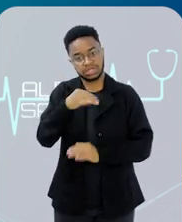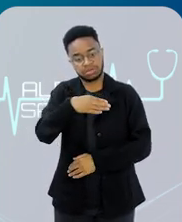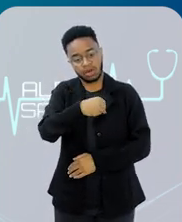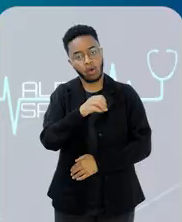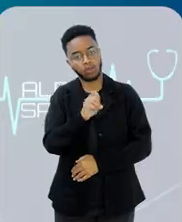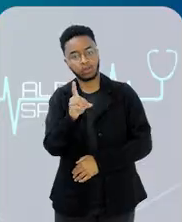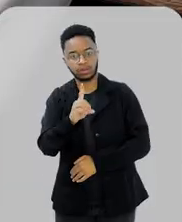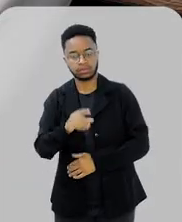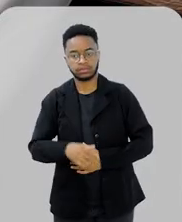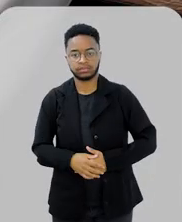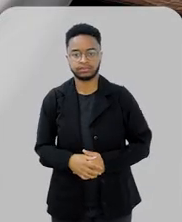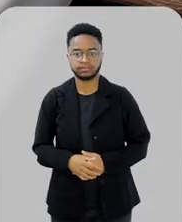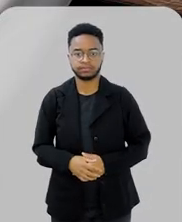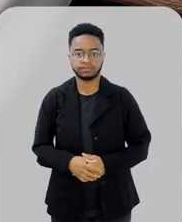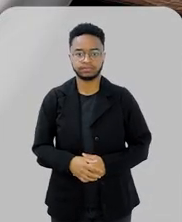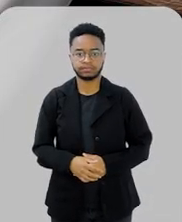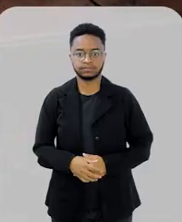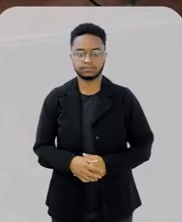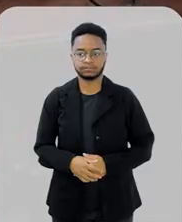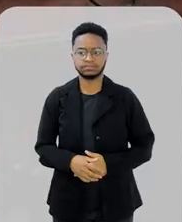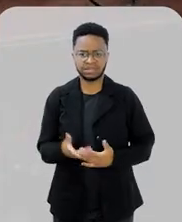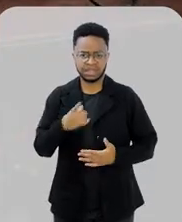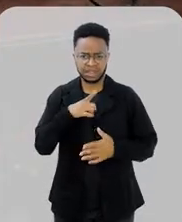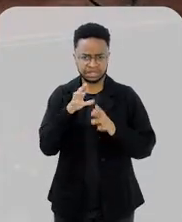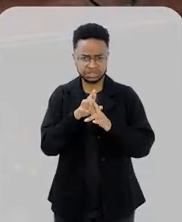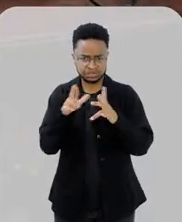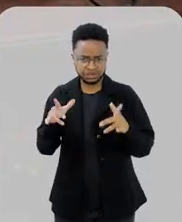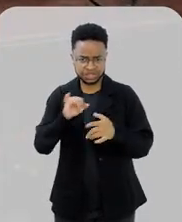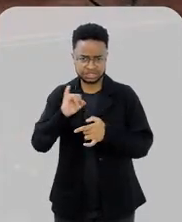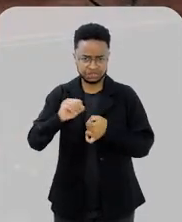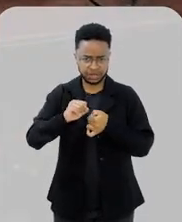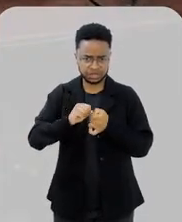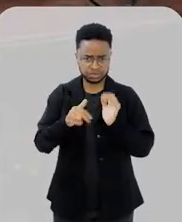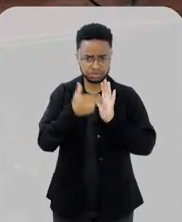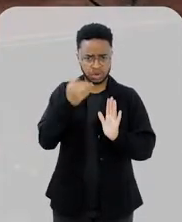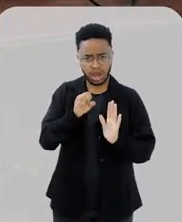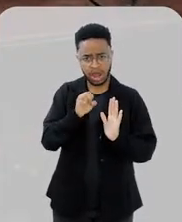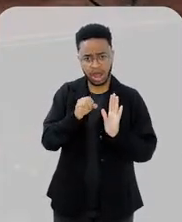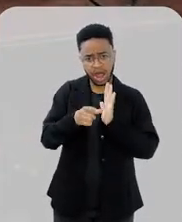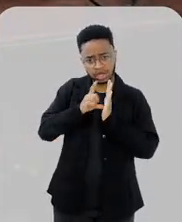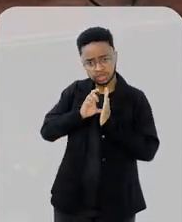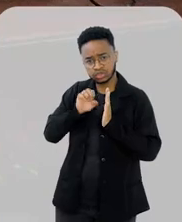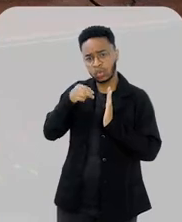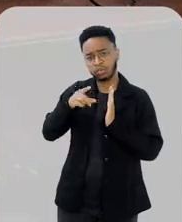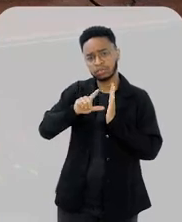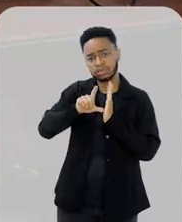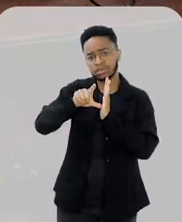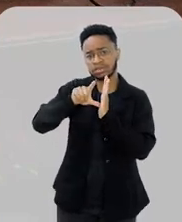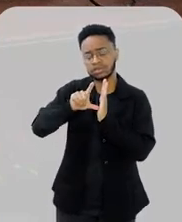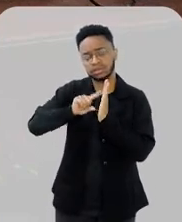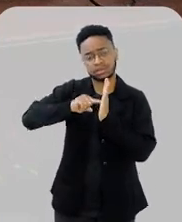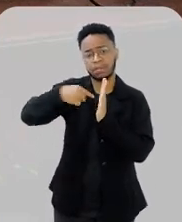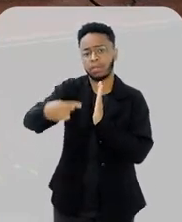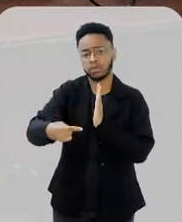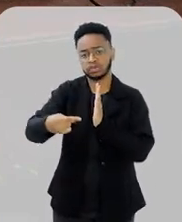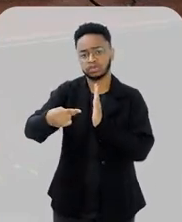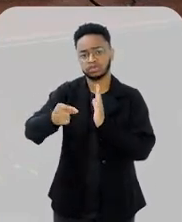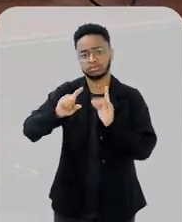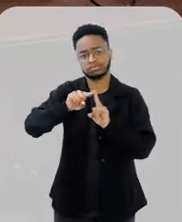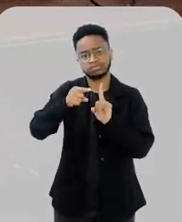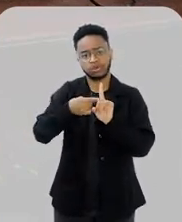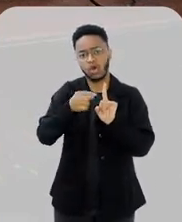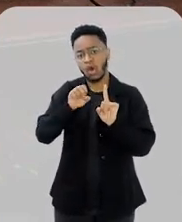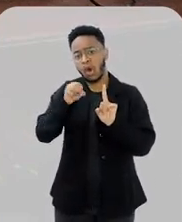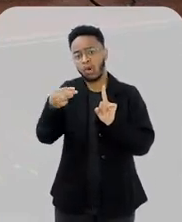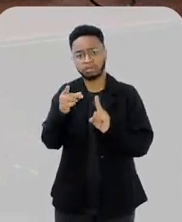lactação. Doutor Walter, então assim, teria diferença fazer a cirurgia antes ou depois da maternidade? Ou, na sua